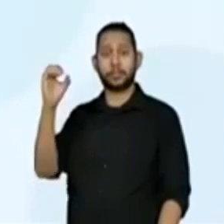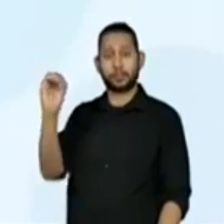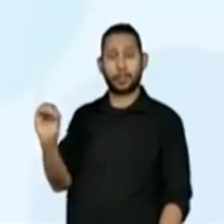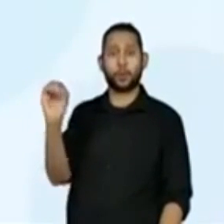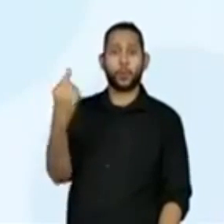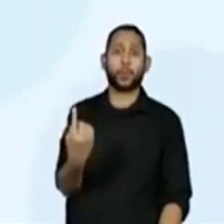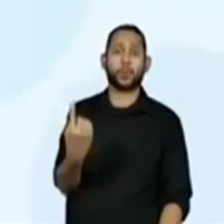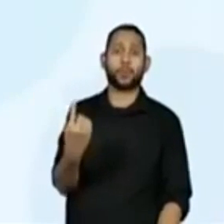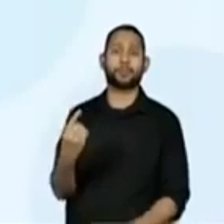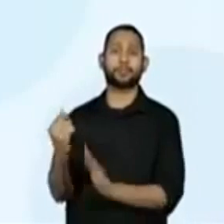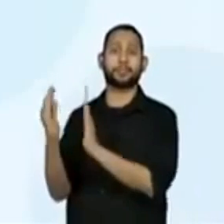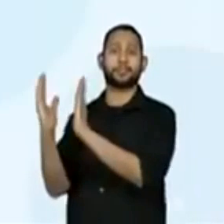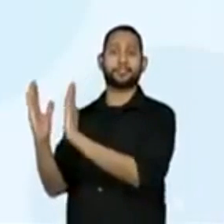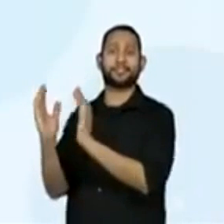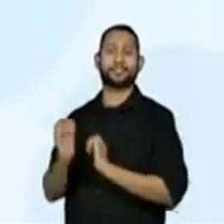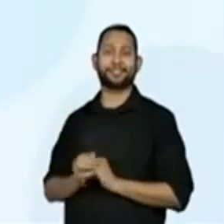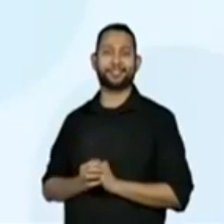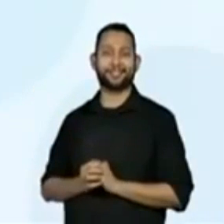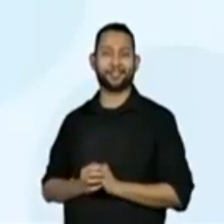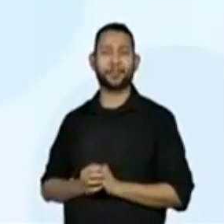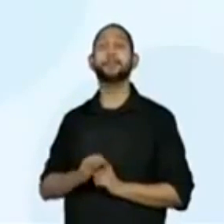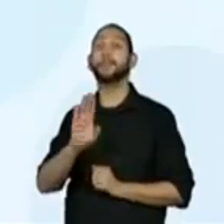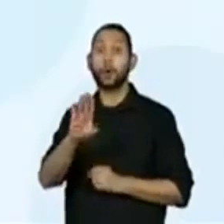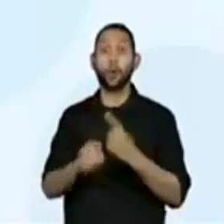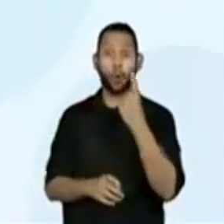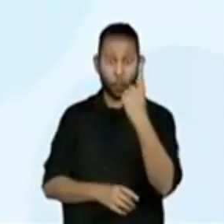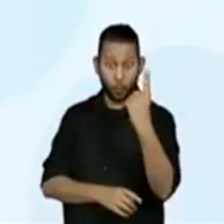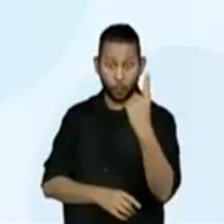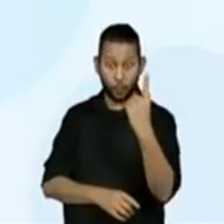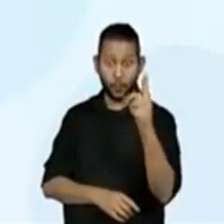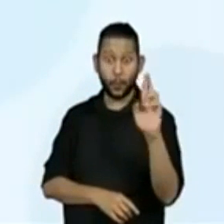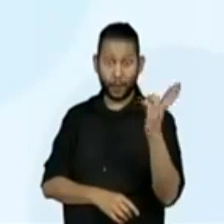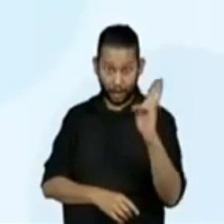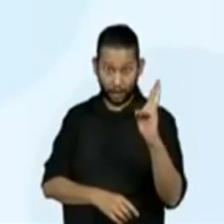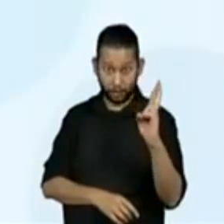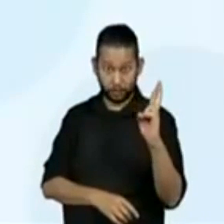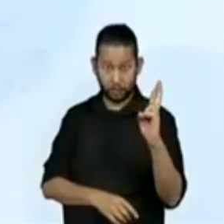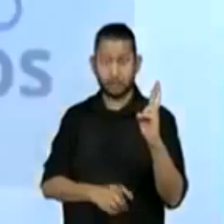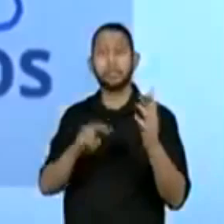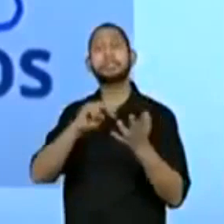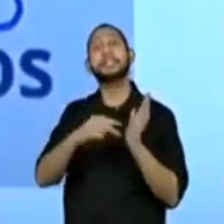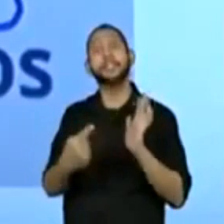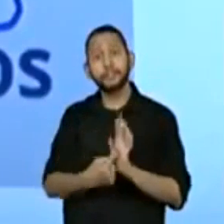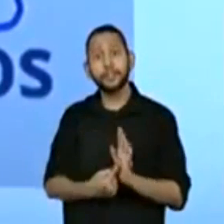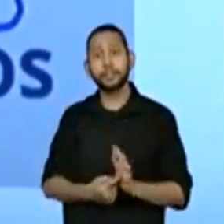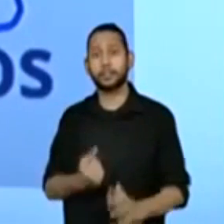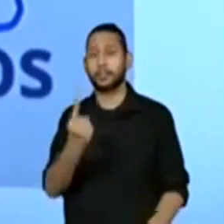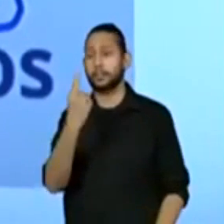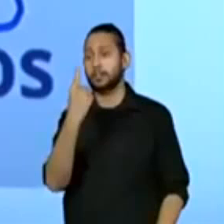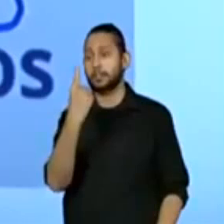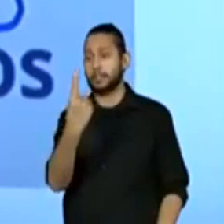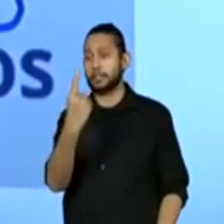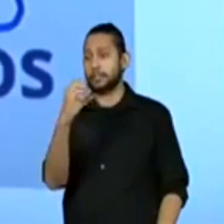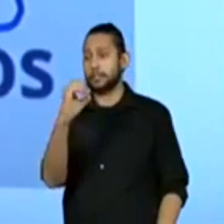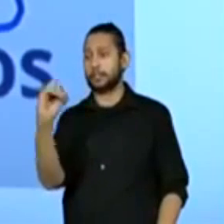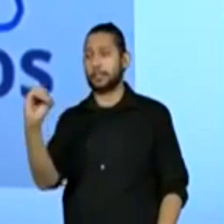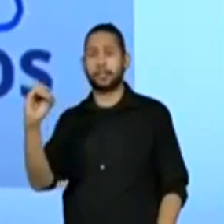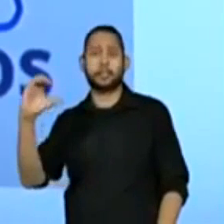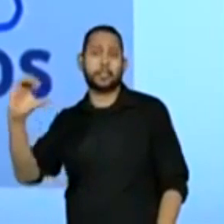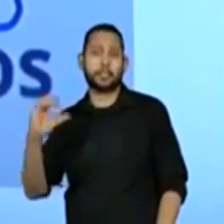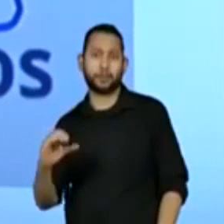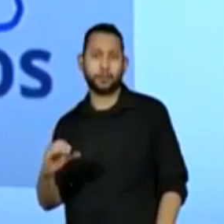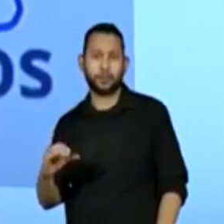a 100 centavos. Então, você precisa de 100 moedinhas de 1 centavo, iguais a essa que a